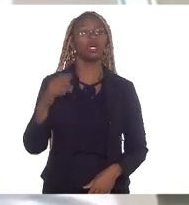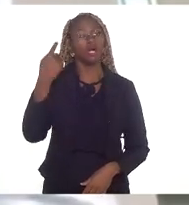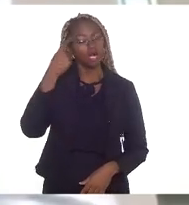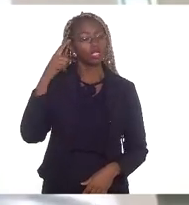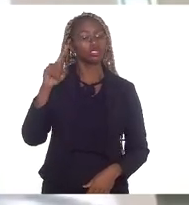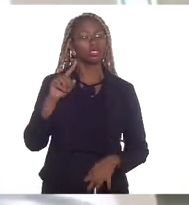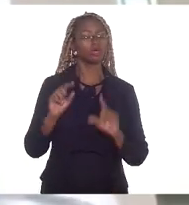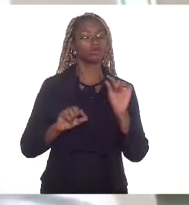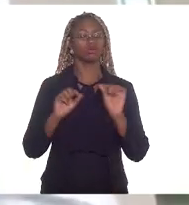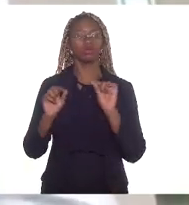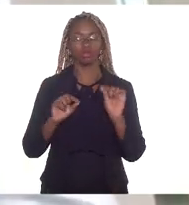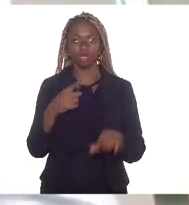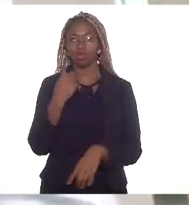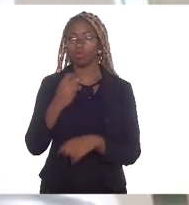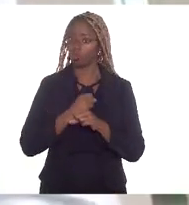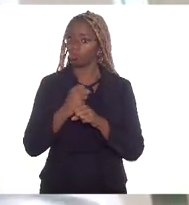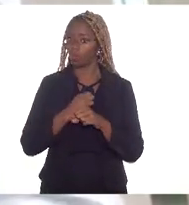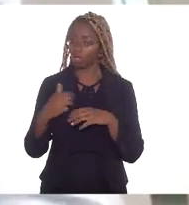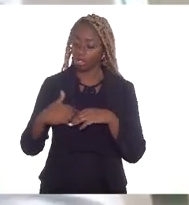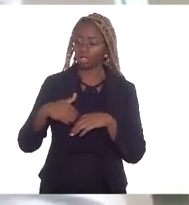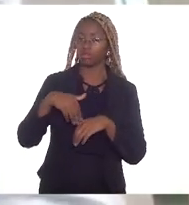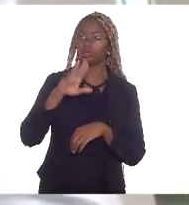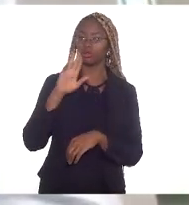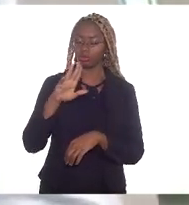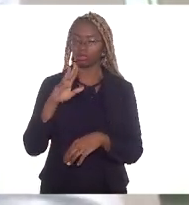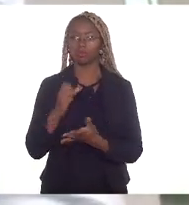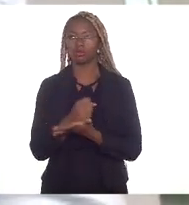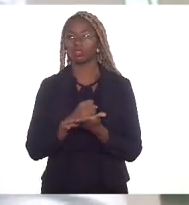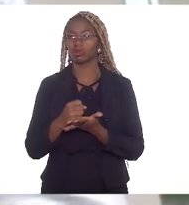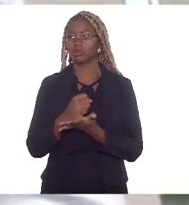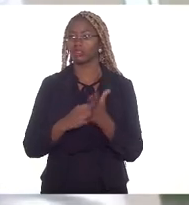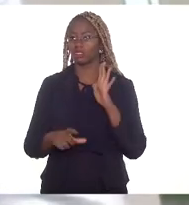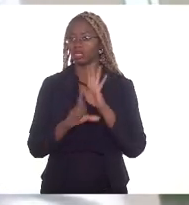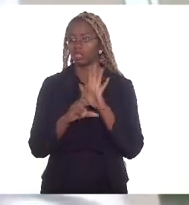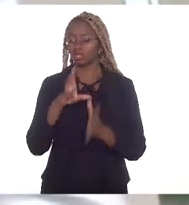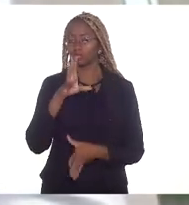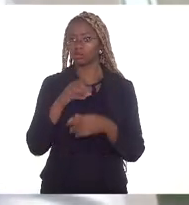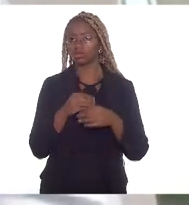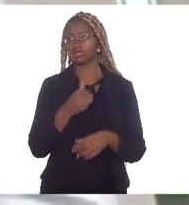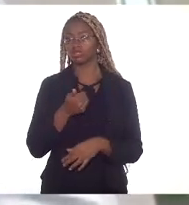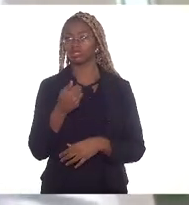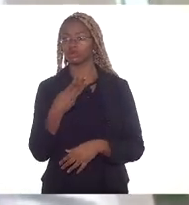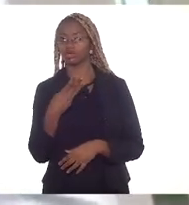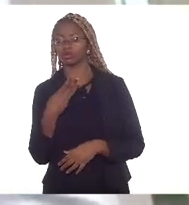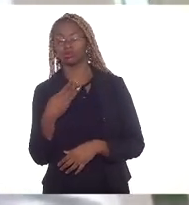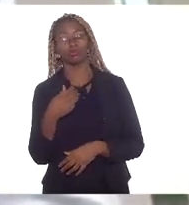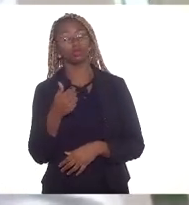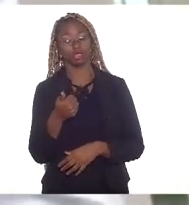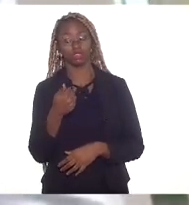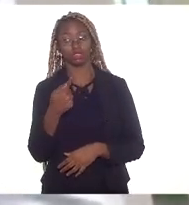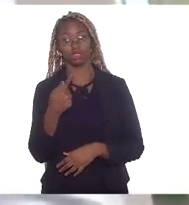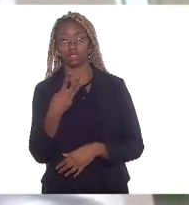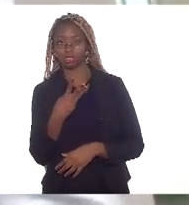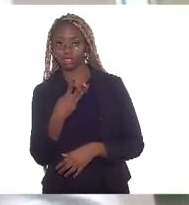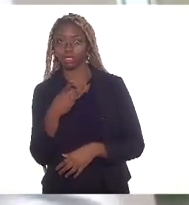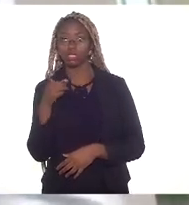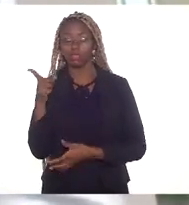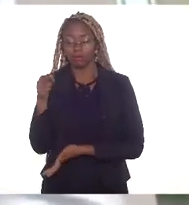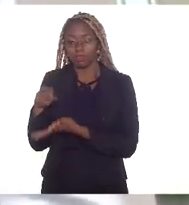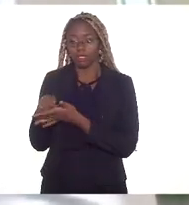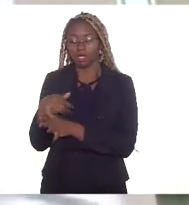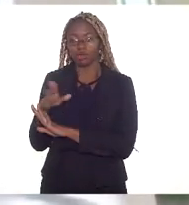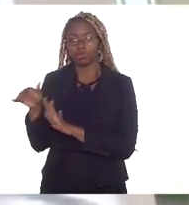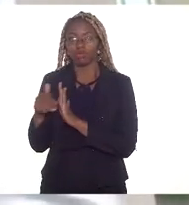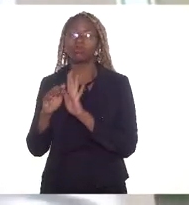alongar a operação por mais um ano, com fundamento na Lei Complementar 173, e que ele fosse quitado. Como